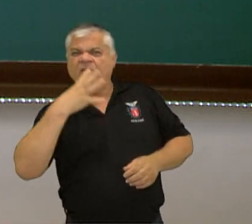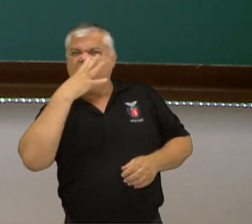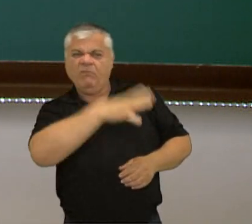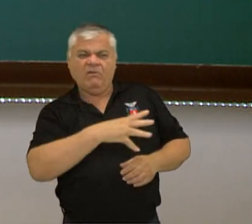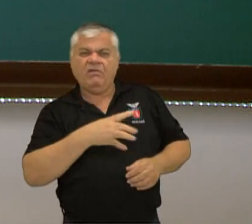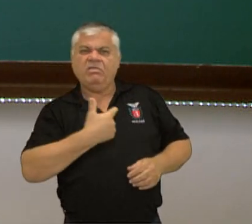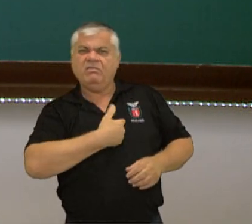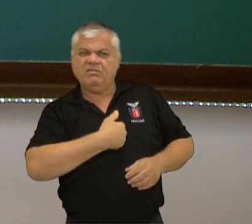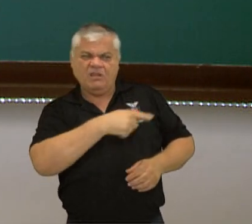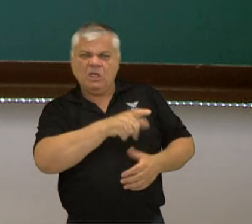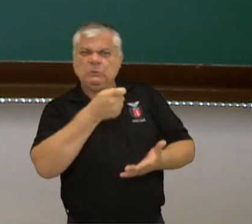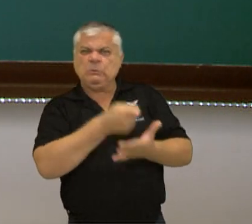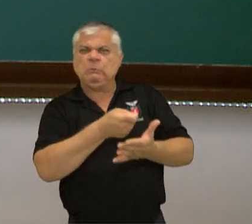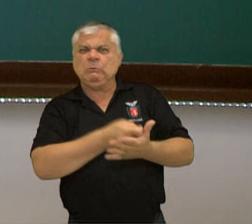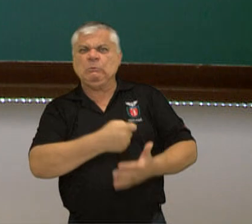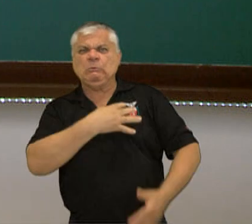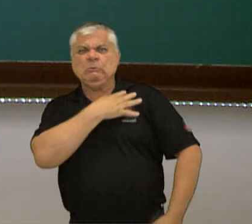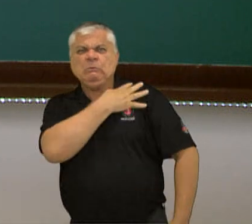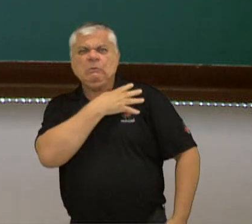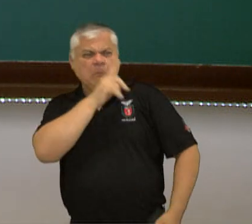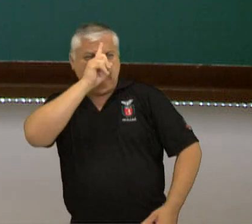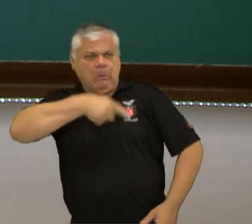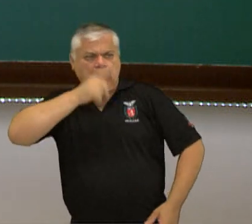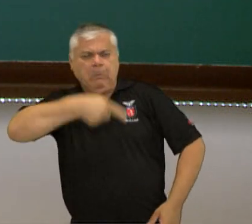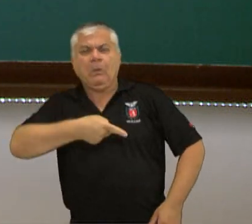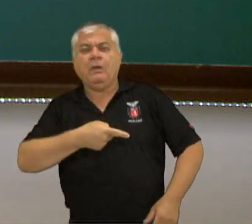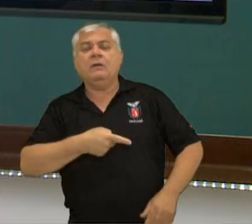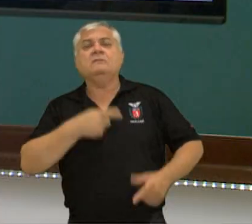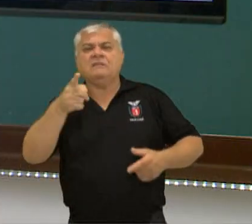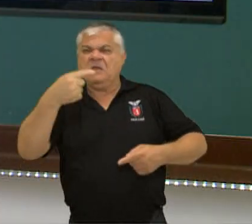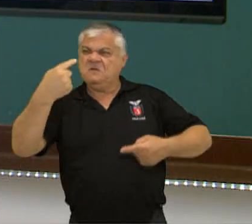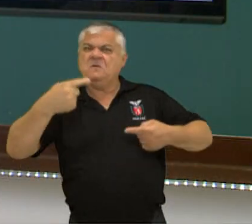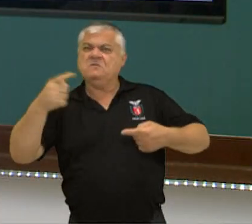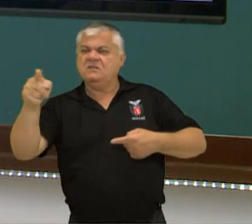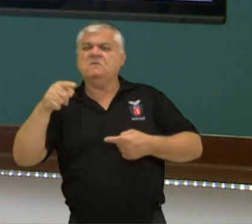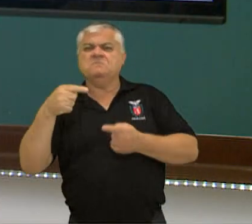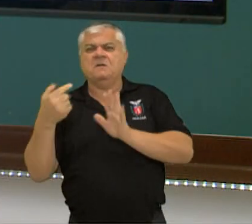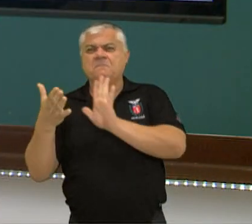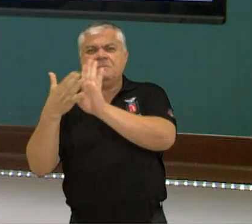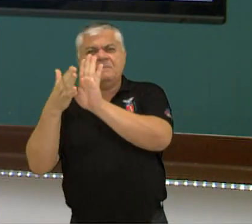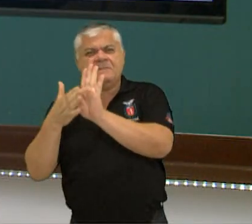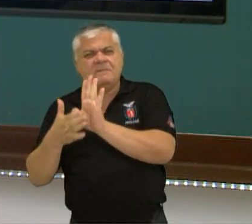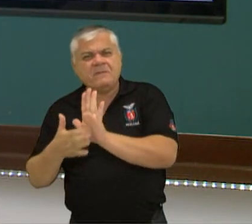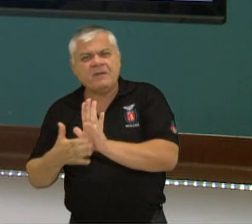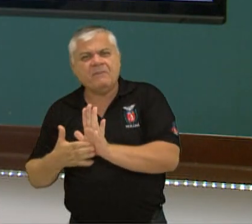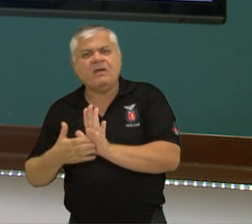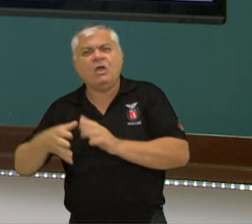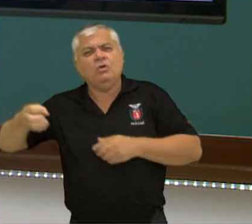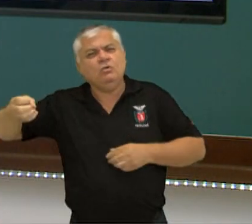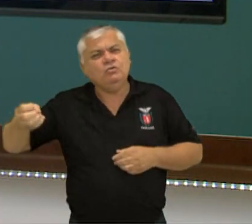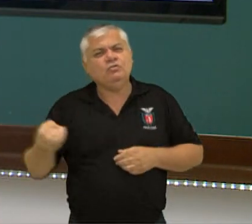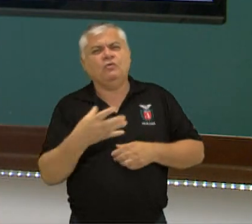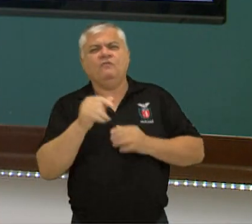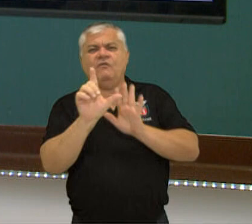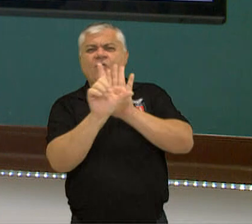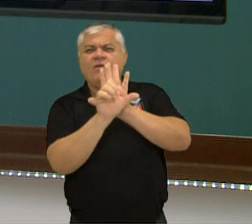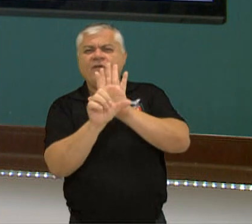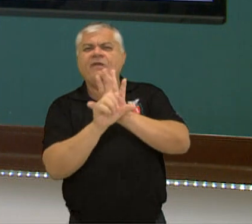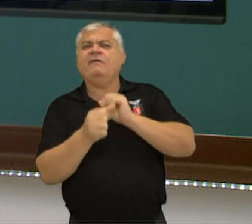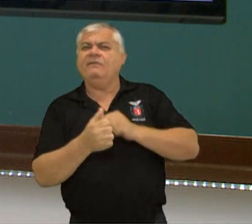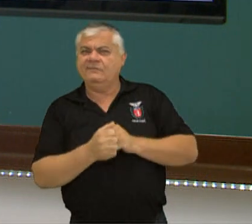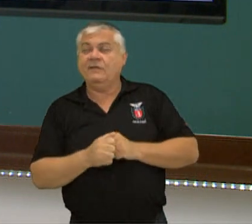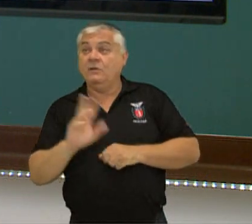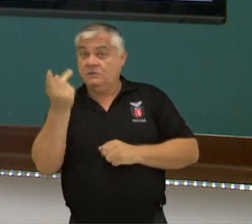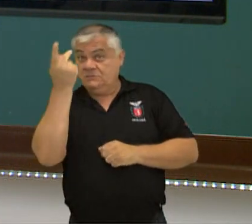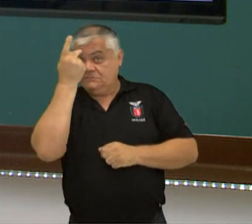uma ditadura no país e, com pedidos sobre a necessidade de uma nova Constituição, o Estado de